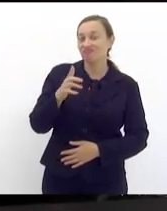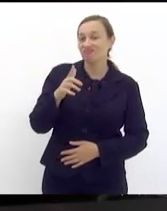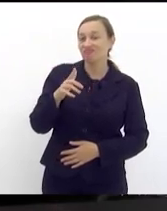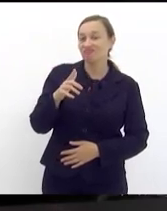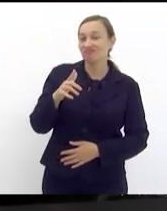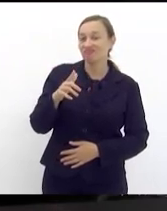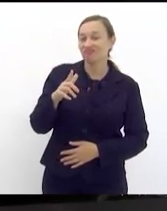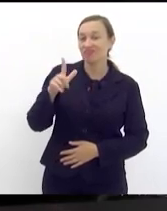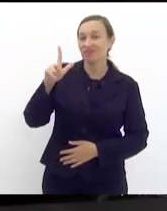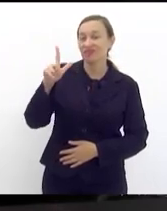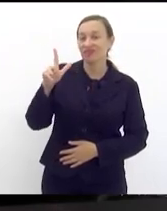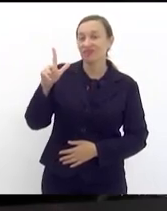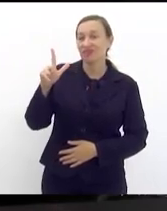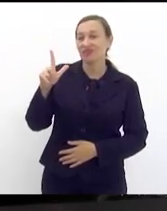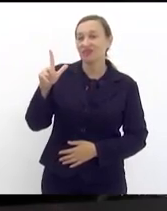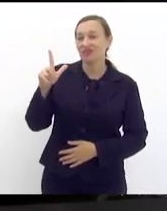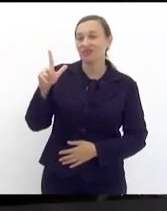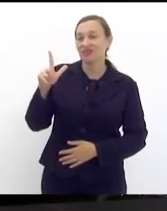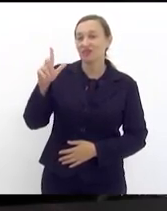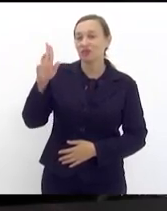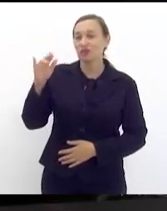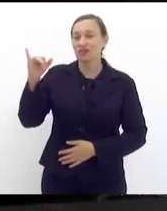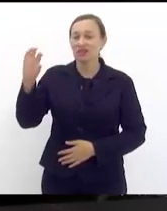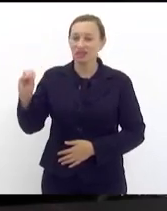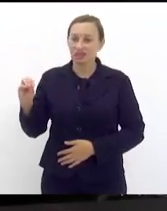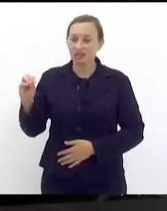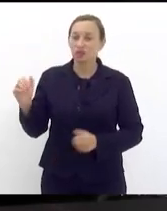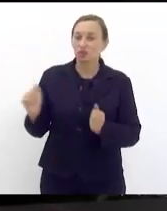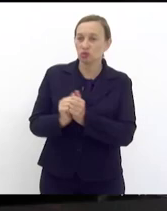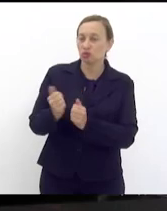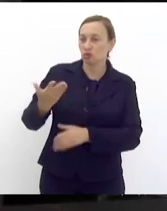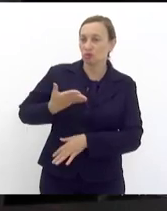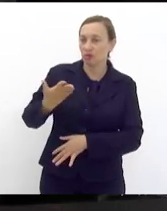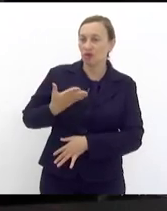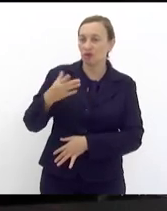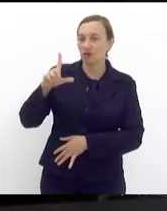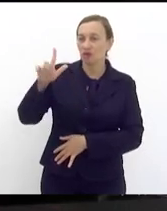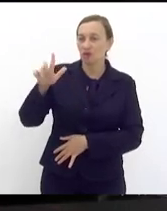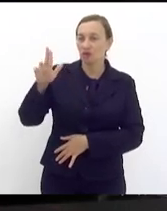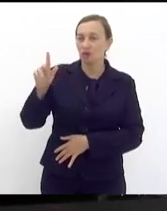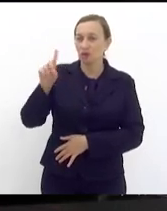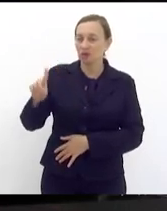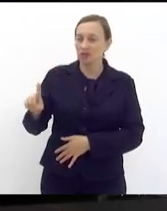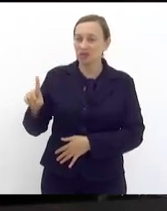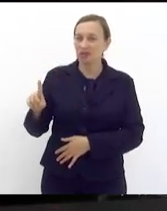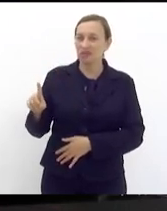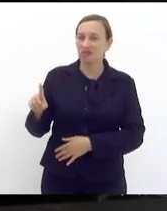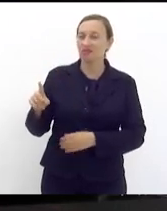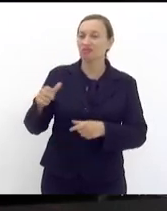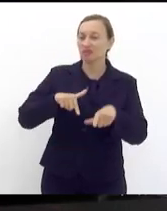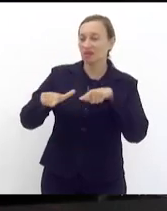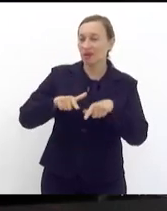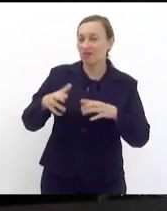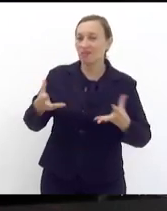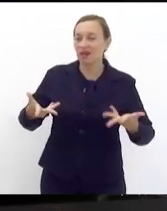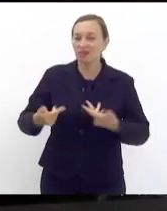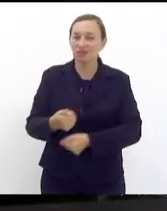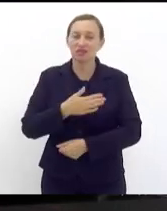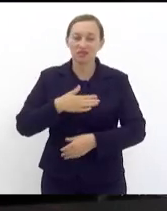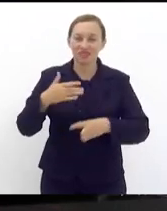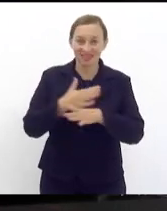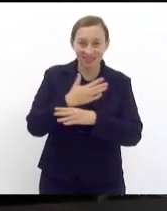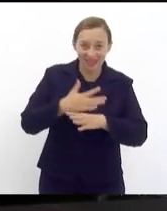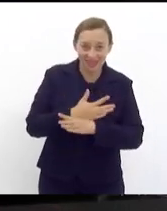Luciano Vieira, que junto com meu amigo Luiz Cláudio fez um trabalho maravilhoso na minha cidade, na cidade do Rubão.